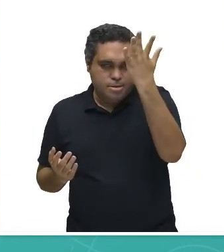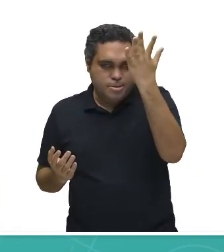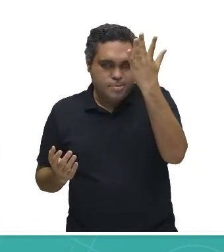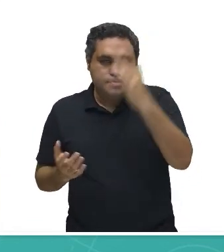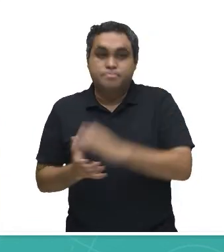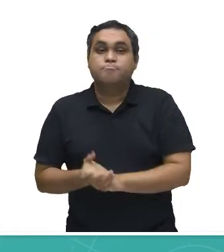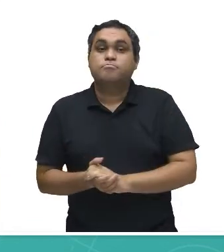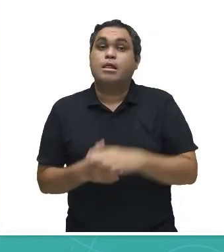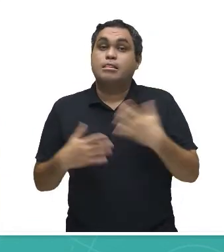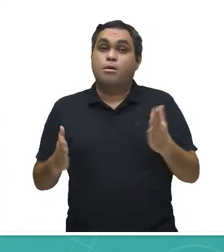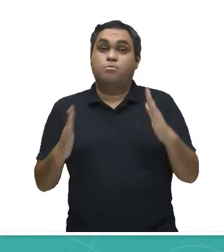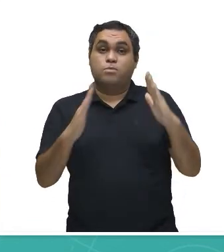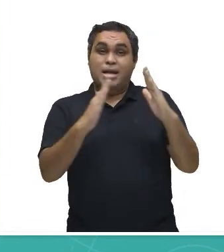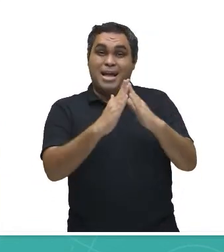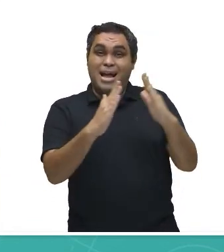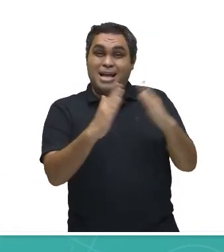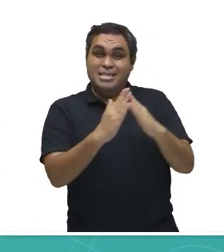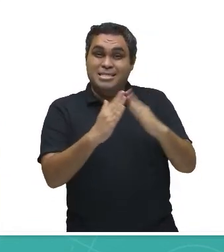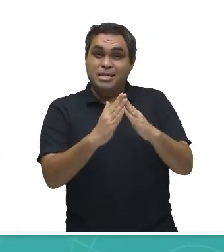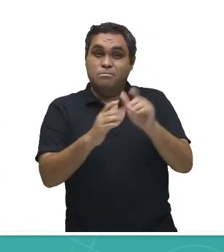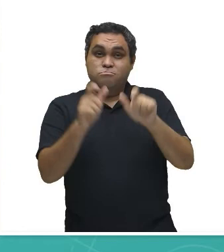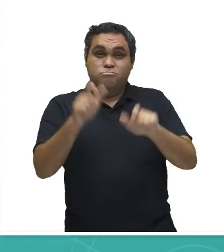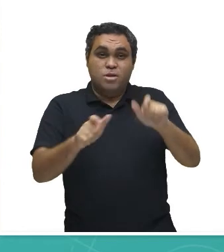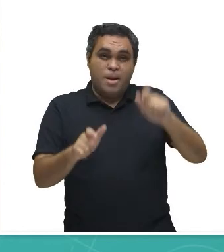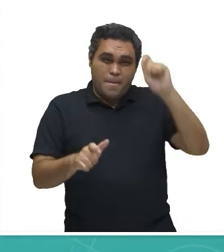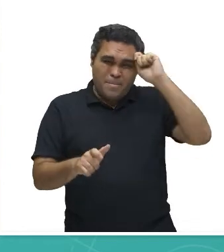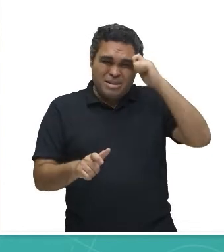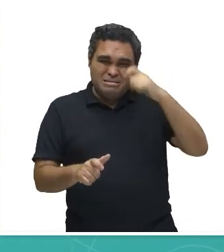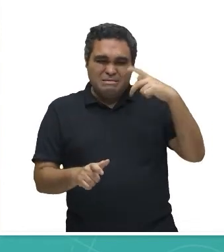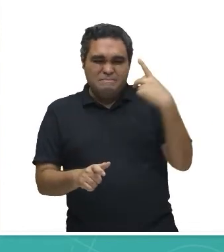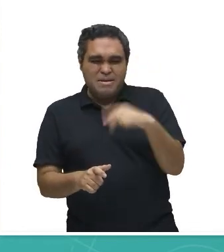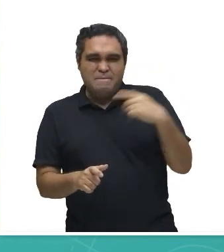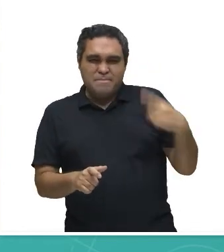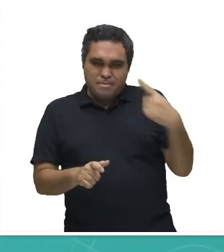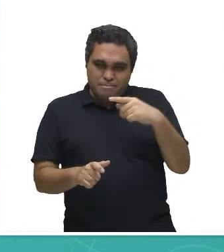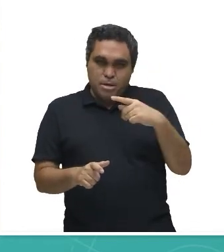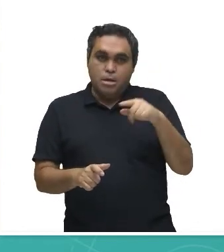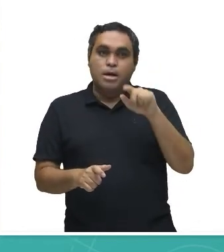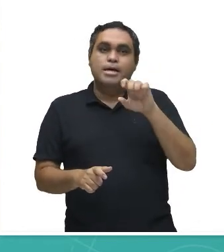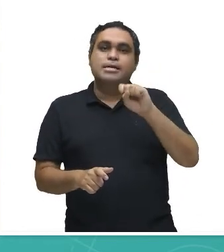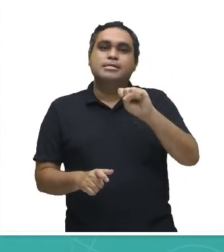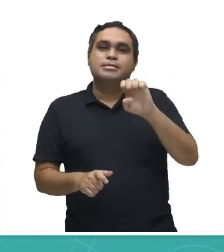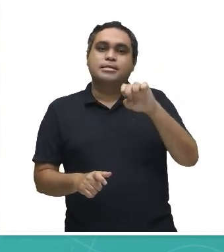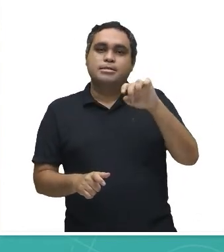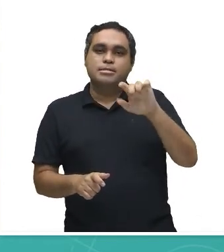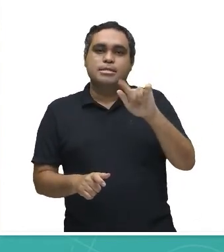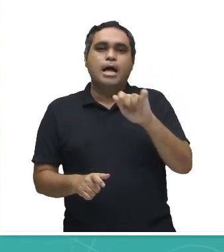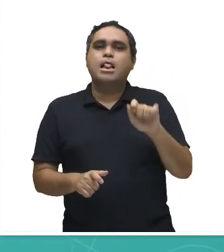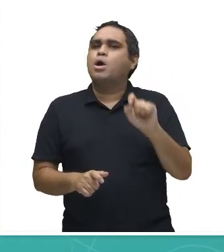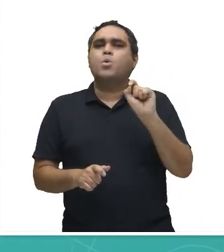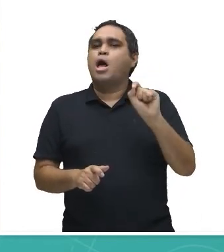A senzala seria... Então, daqui a pouco a gente retorna para fechar aí a quinta etapa.